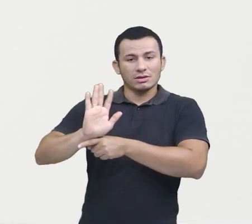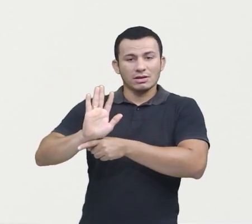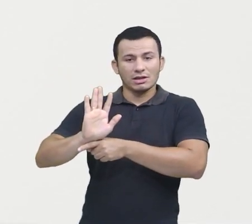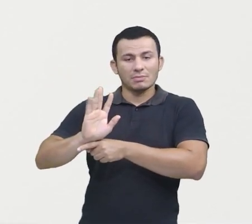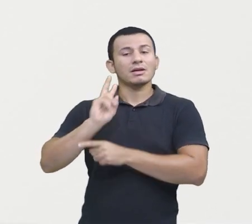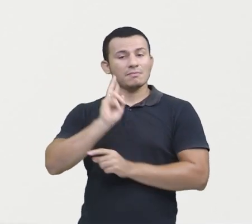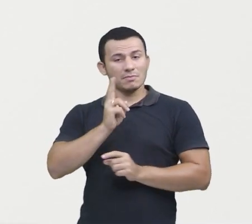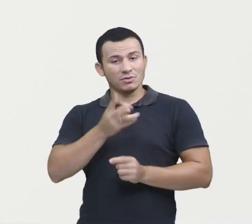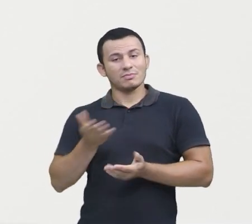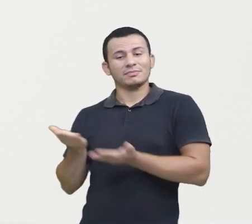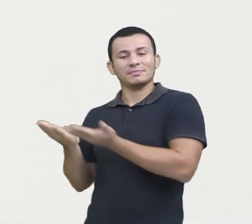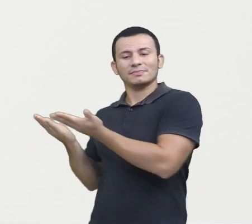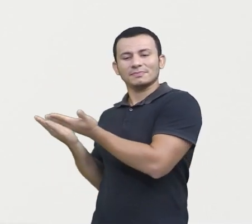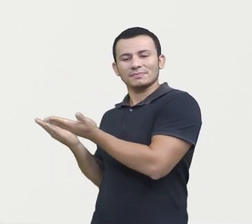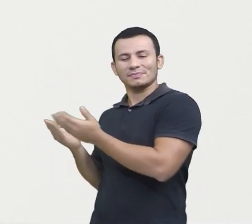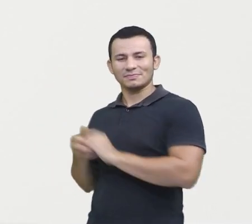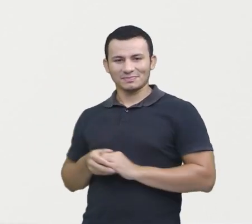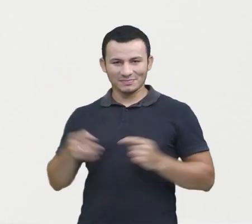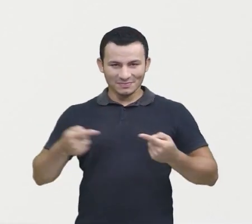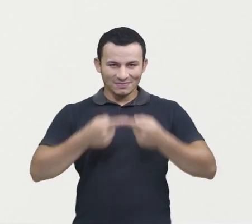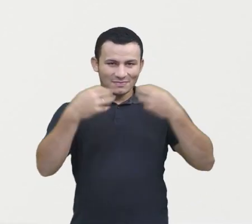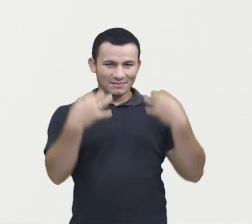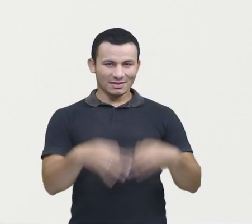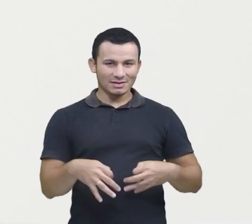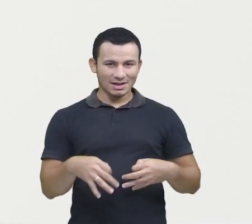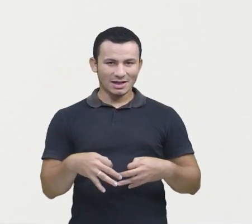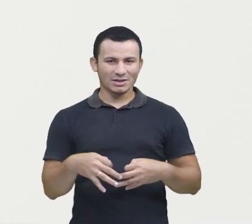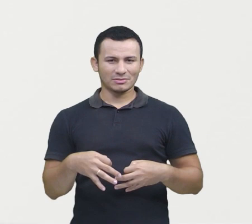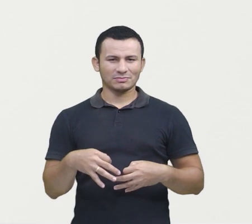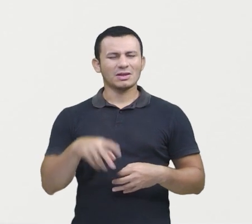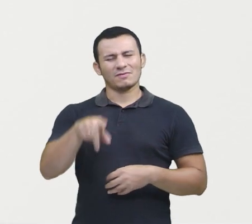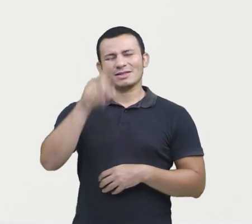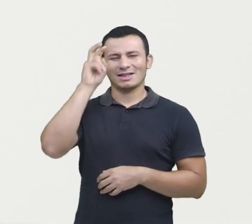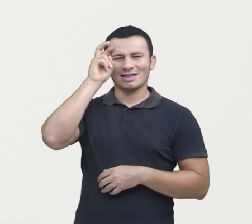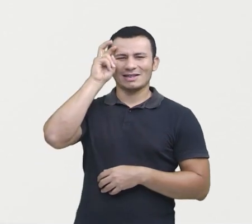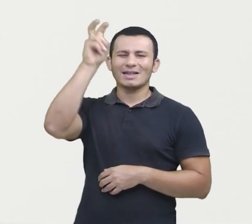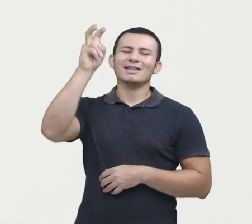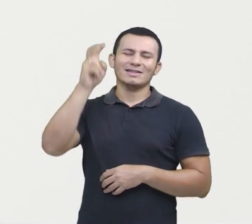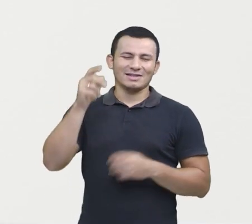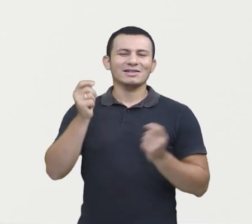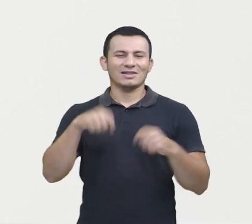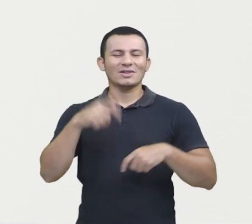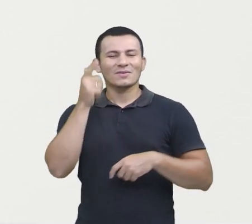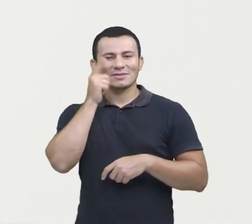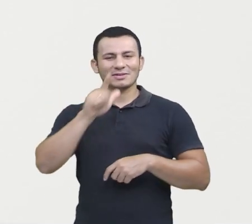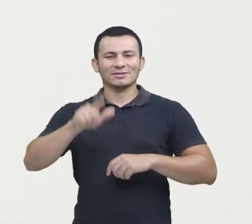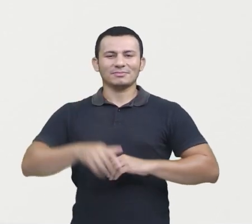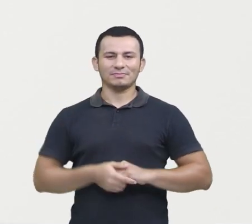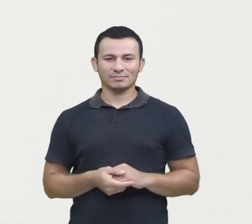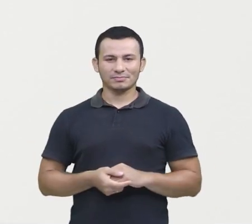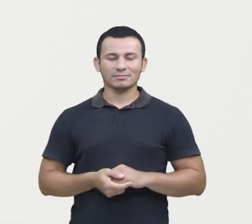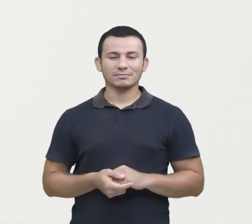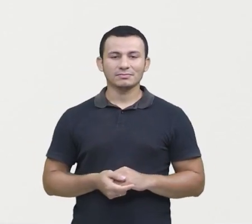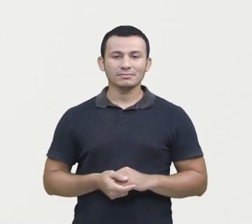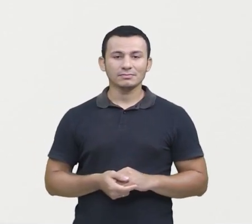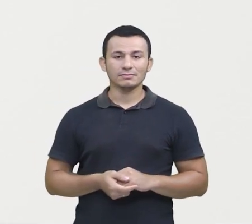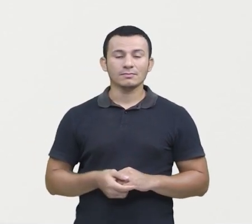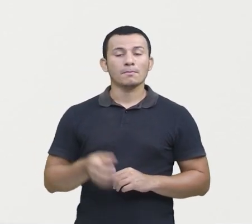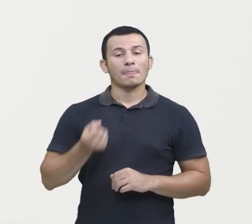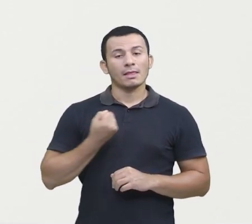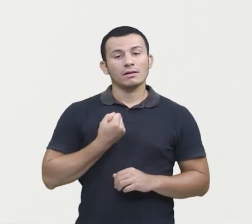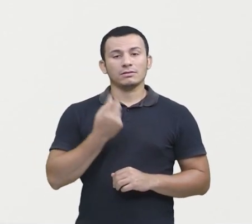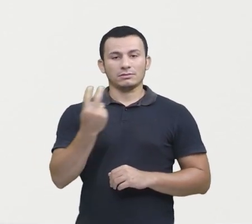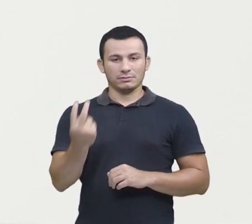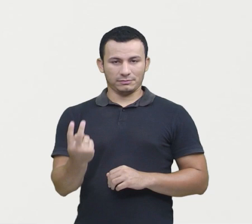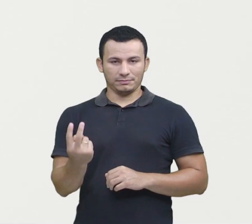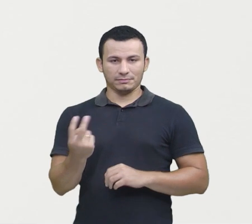daqui, certo? Conseguiram acertar? Eu sei que sim, porque vocês são muito inteligentes. Vamos para o nosso